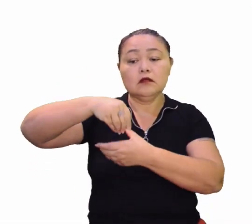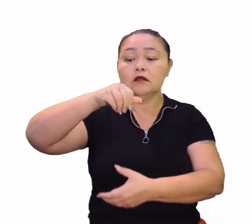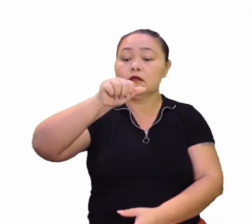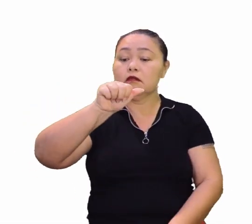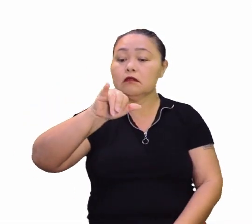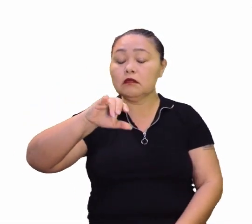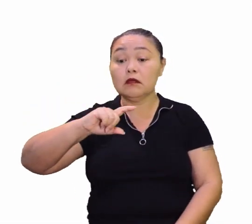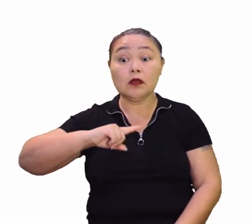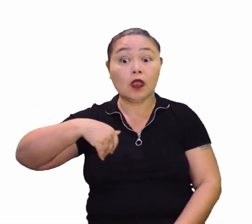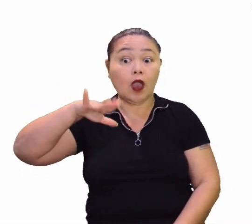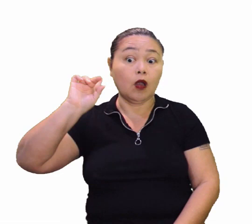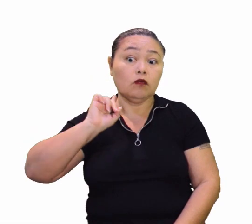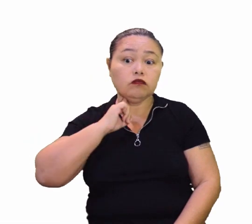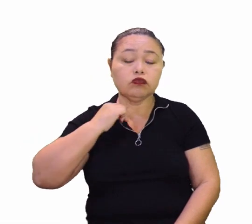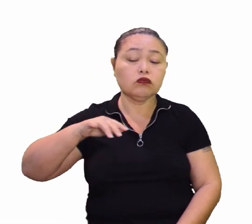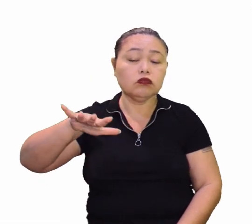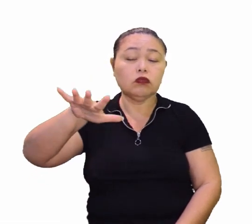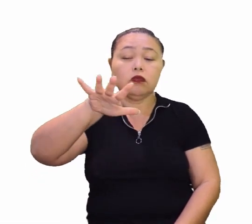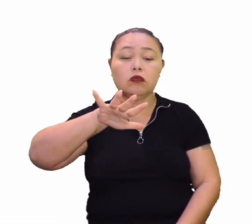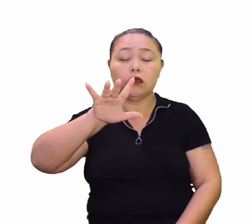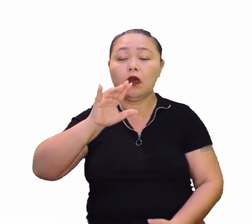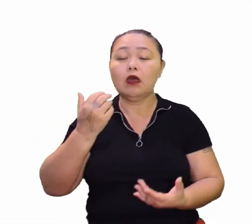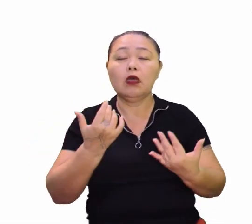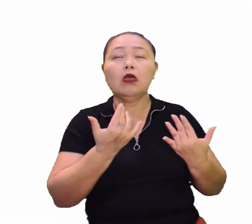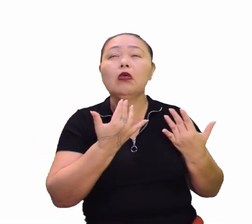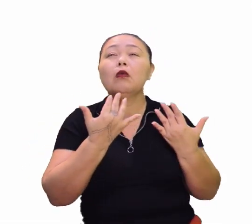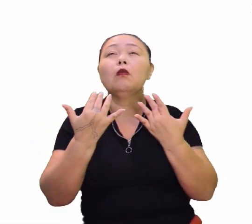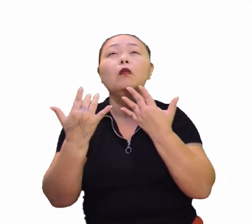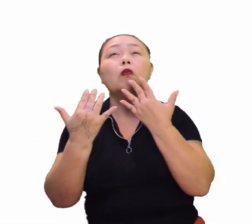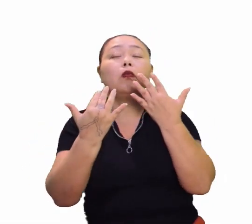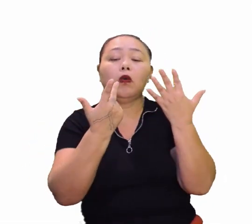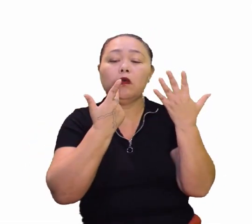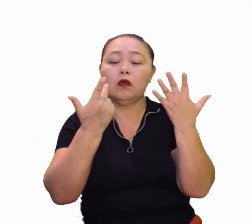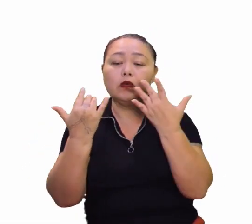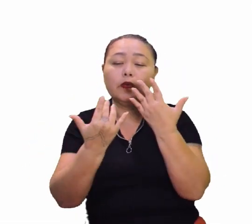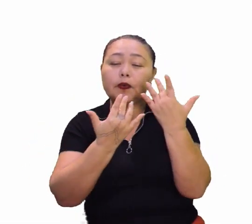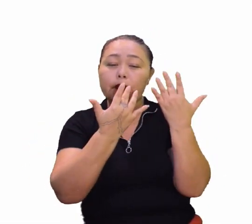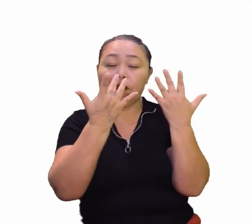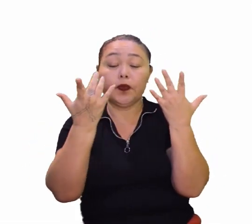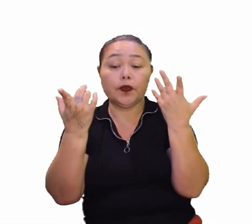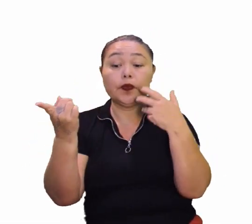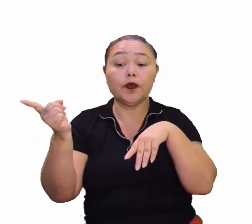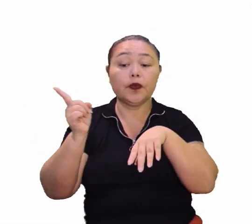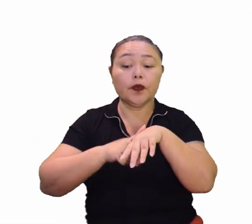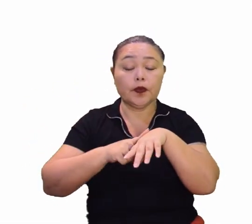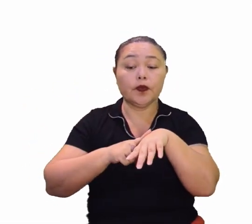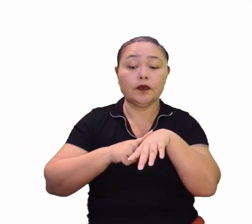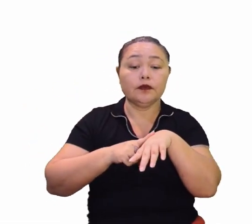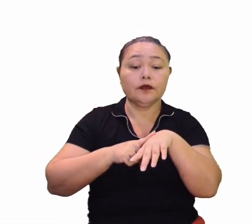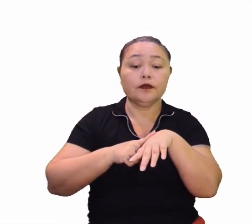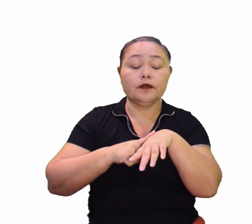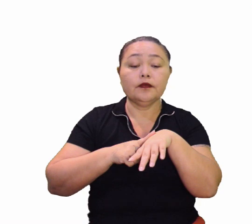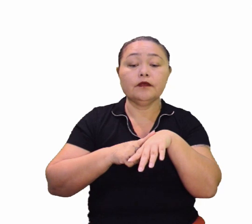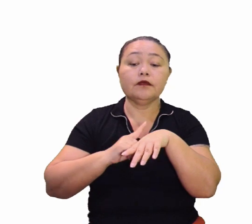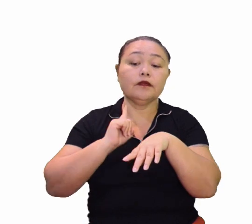altamente poluída. E aí tem aqueles gases que a gente falou há pouco para vocês que contaminam a questão aí